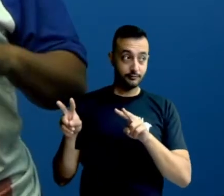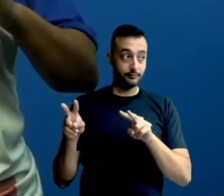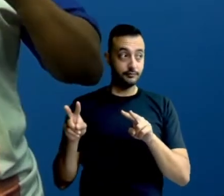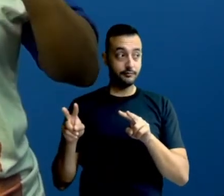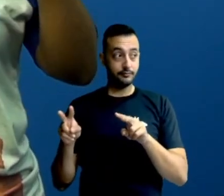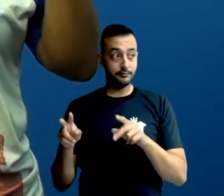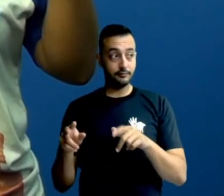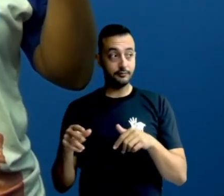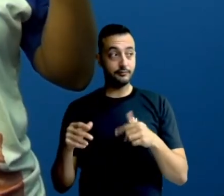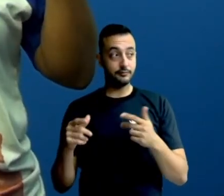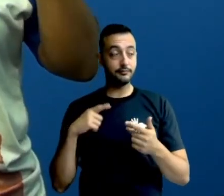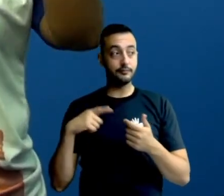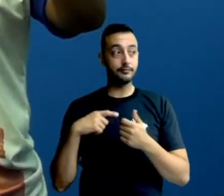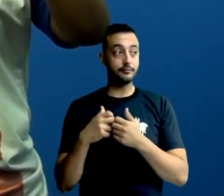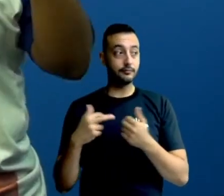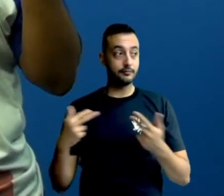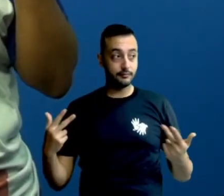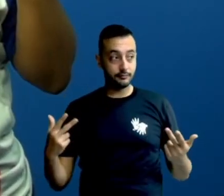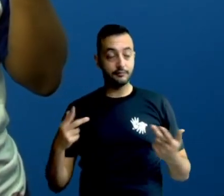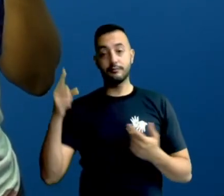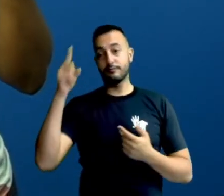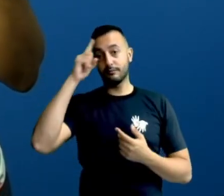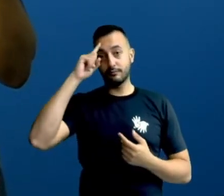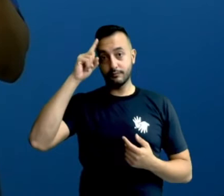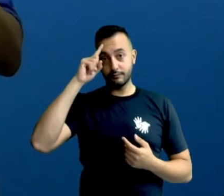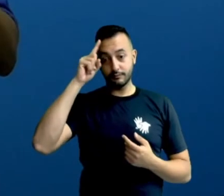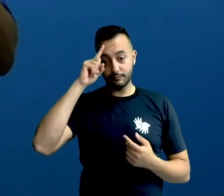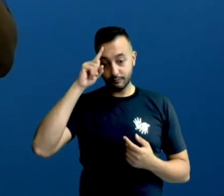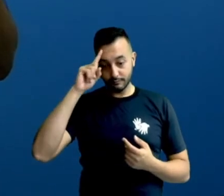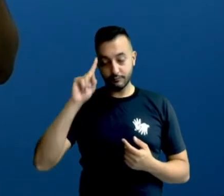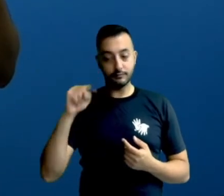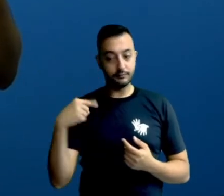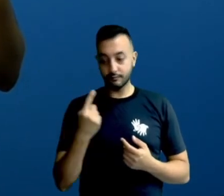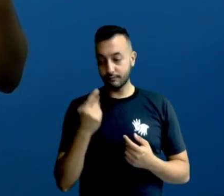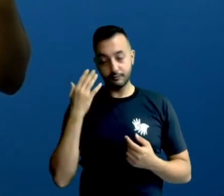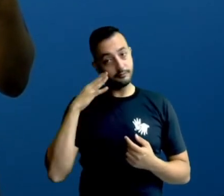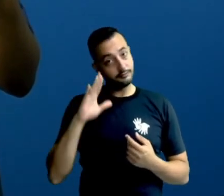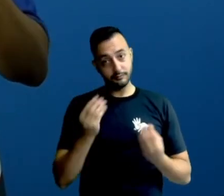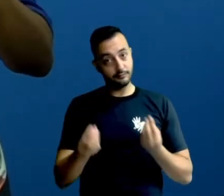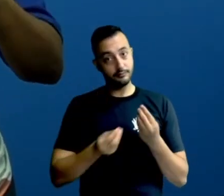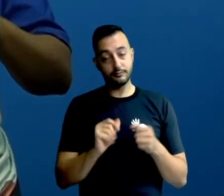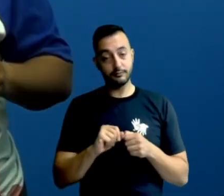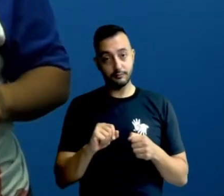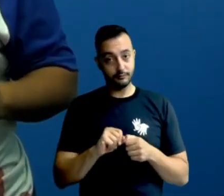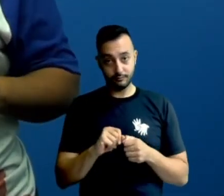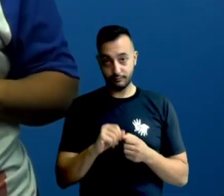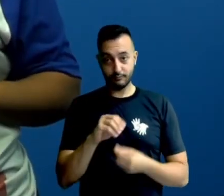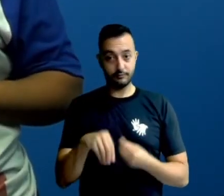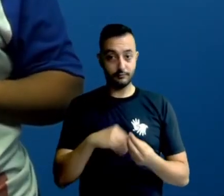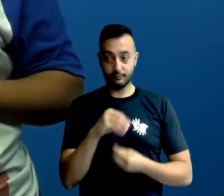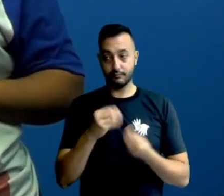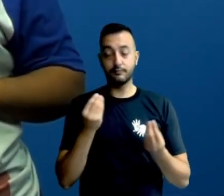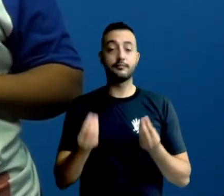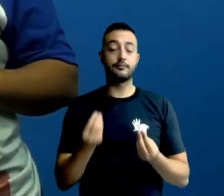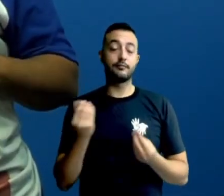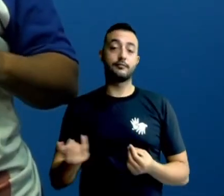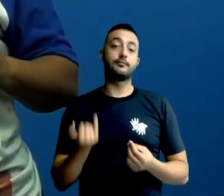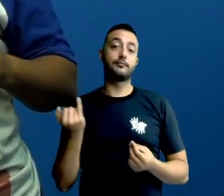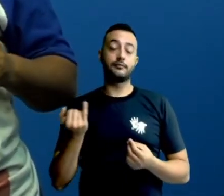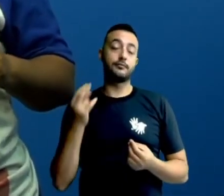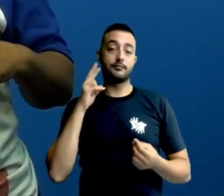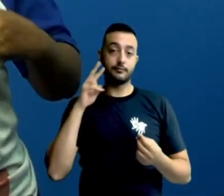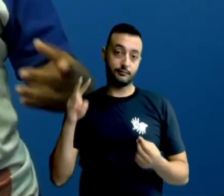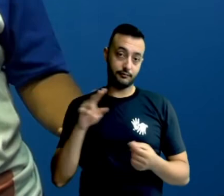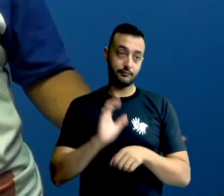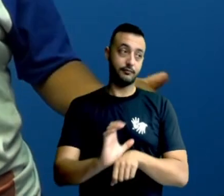gente, que tem coisas no nosso dia a dia que a gente nem sabe como é feito e como as misturas são importantes. Viram